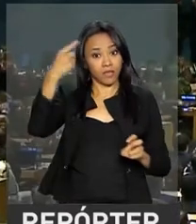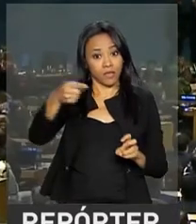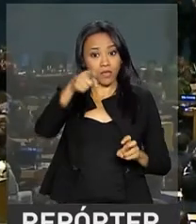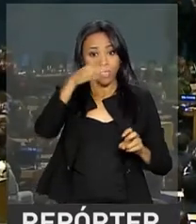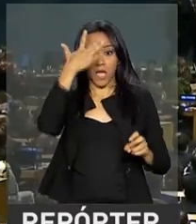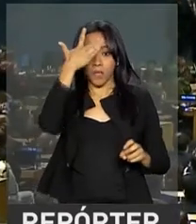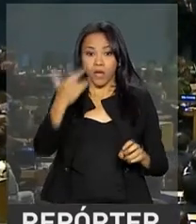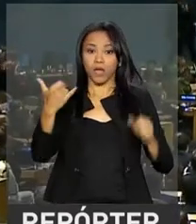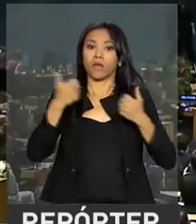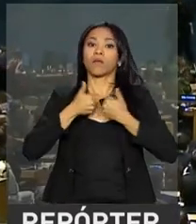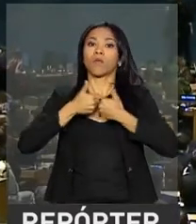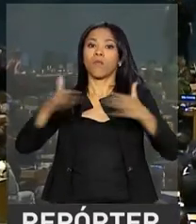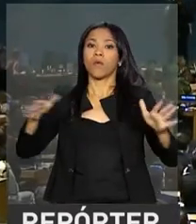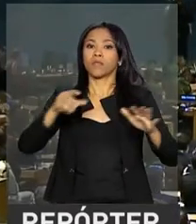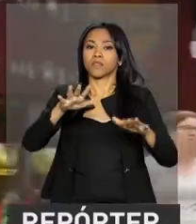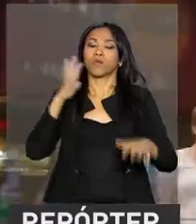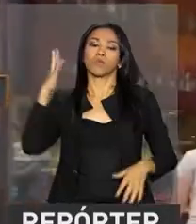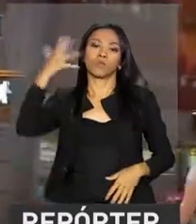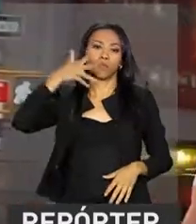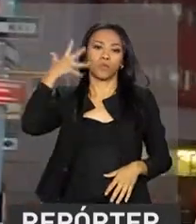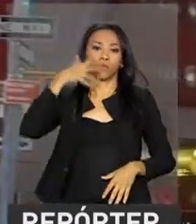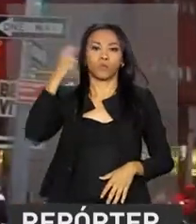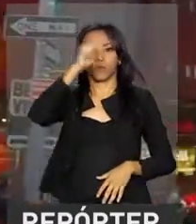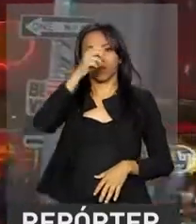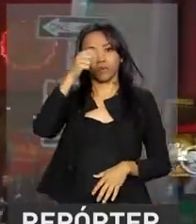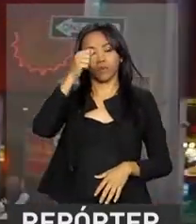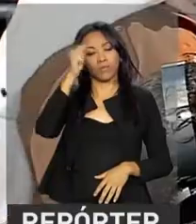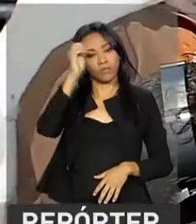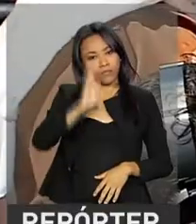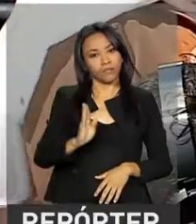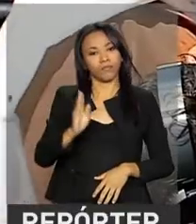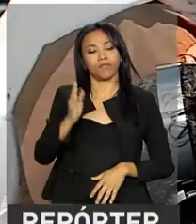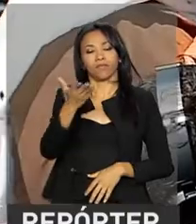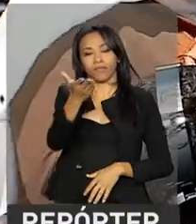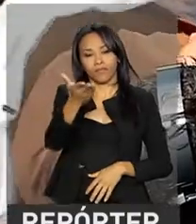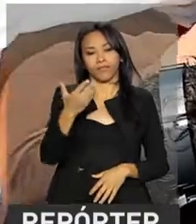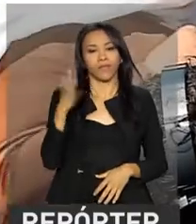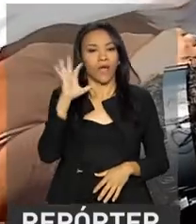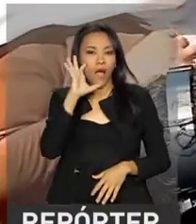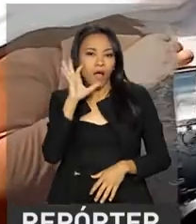com o discurso do presidente do Brasil. Nova York está pronta para ouvir.